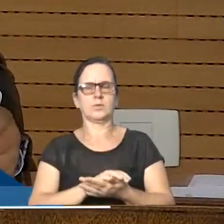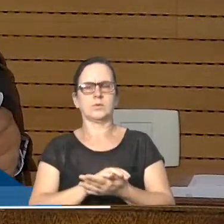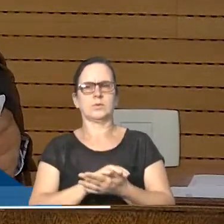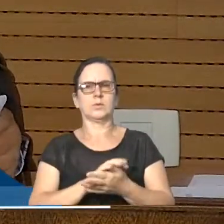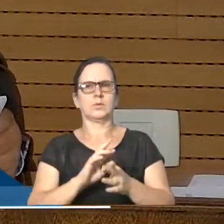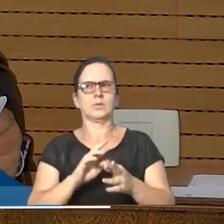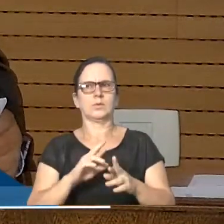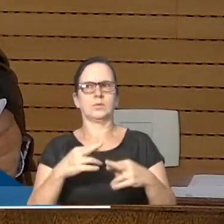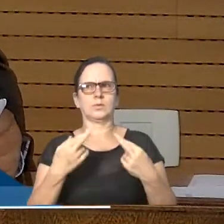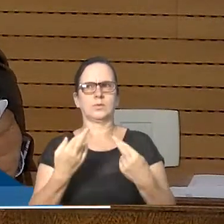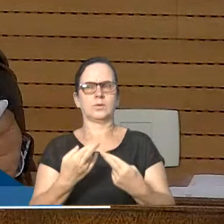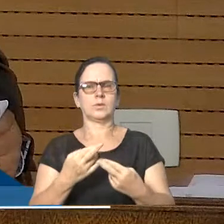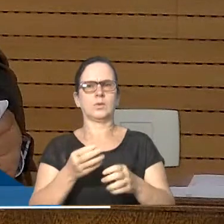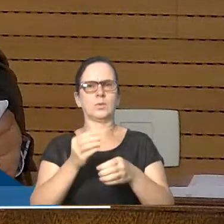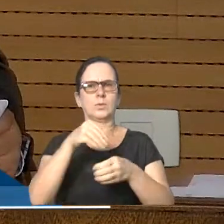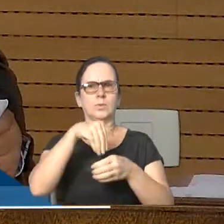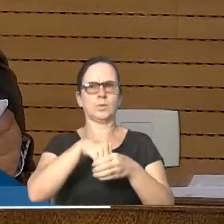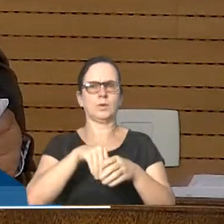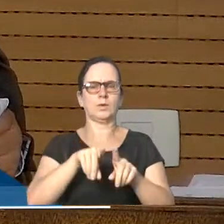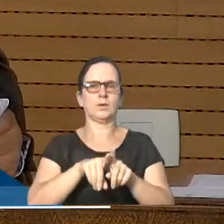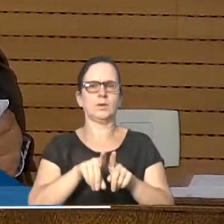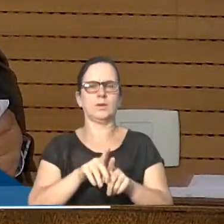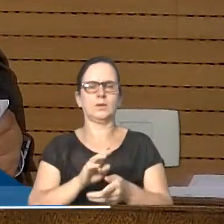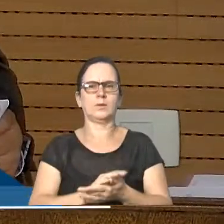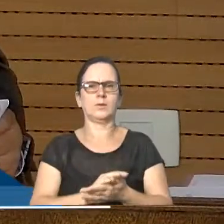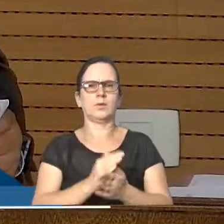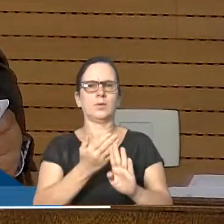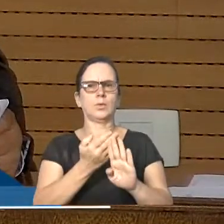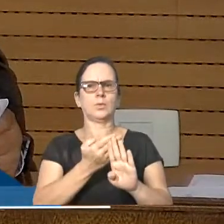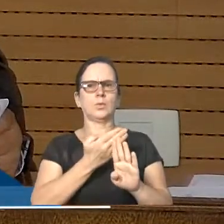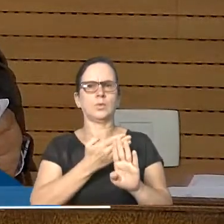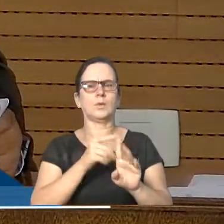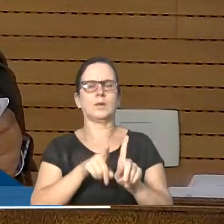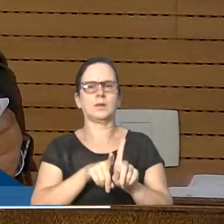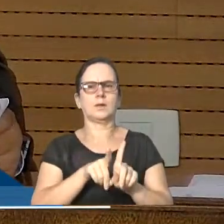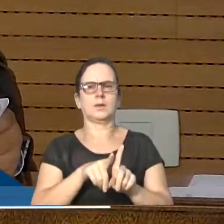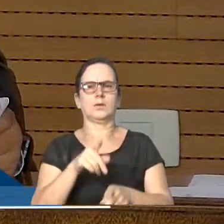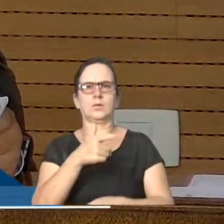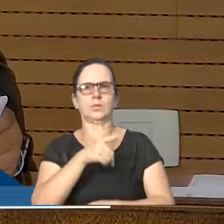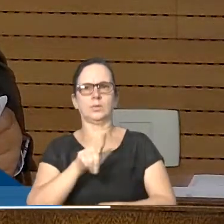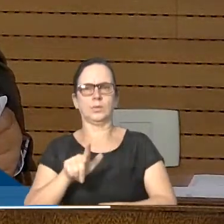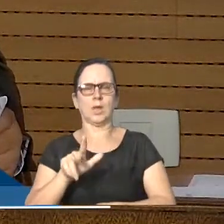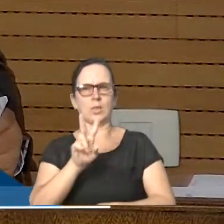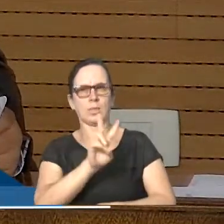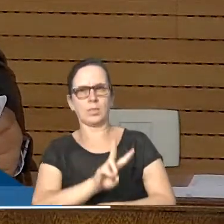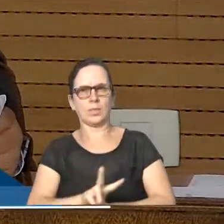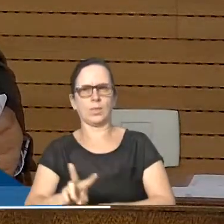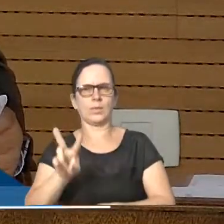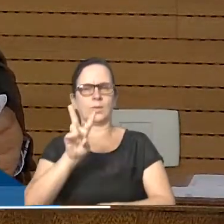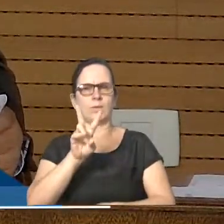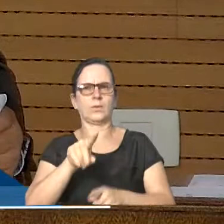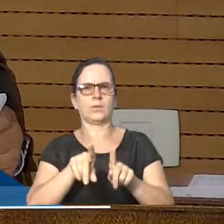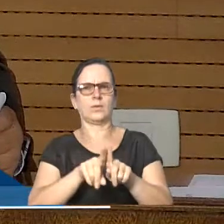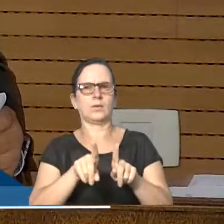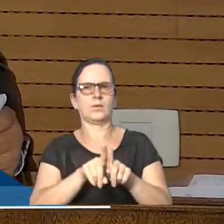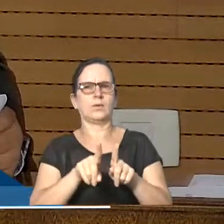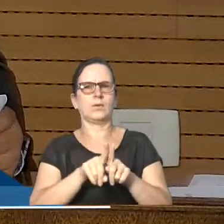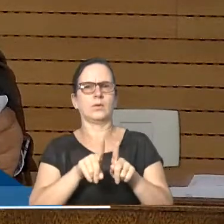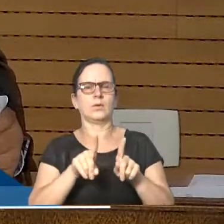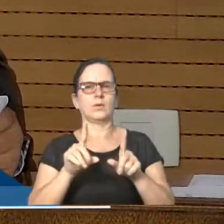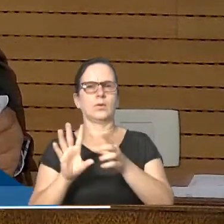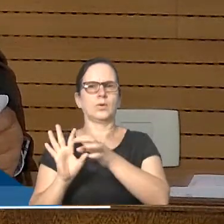desta casa. Quanto à matéria de fundo da propositura, também não se visualiza no contexto proposto a